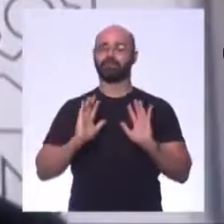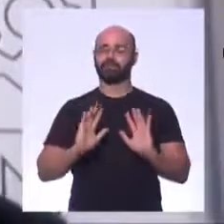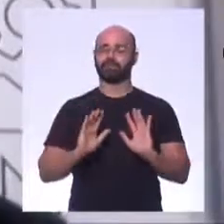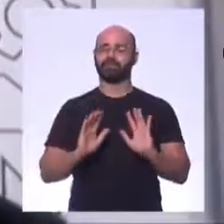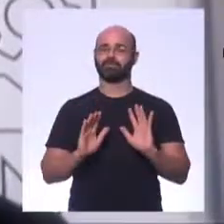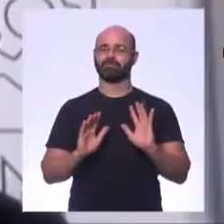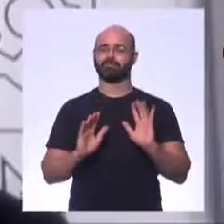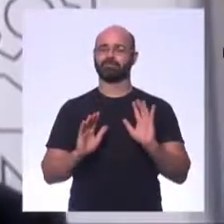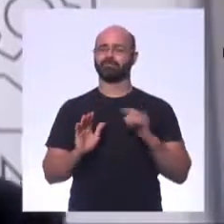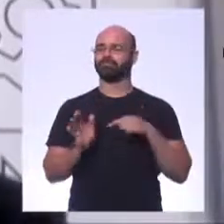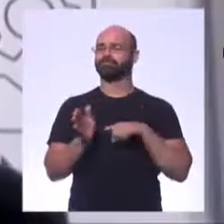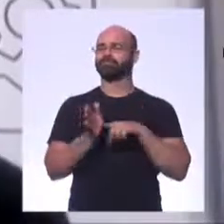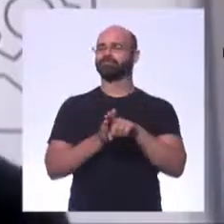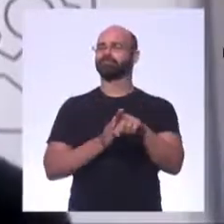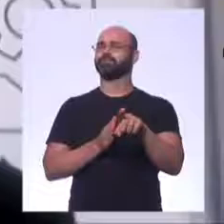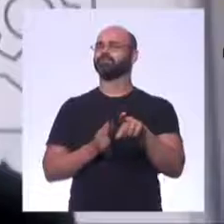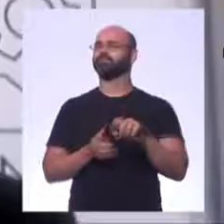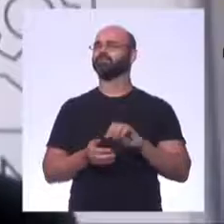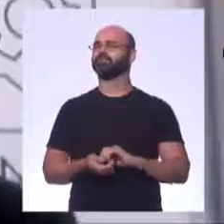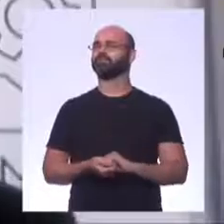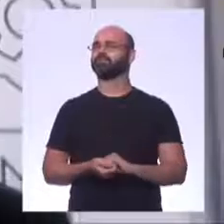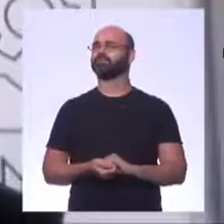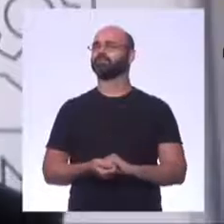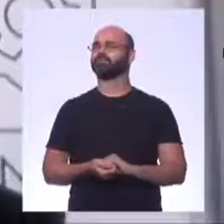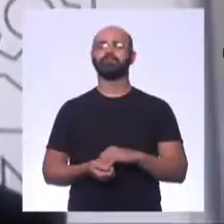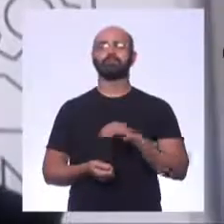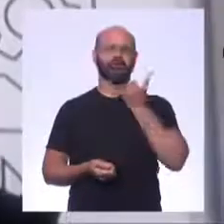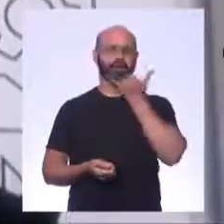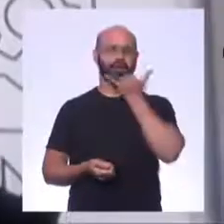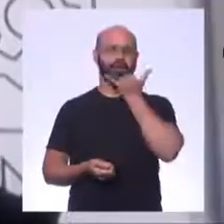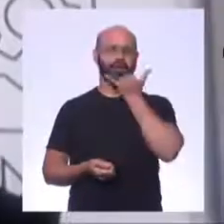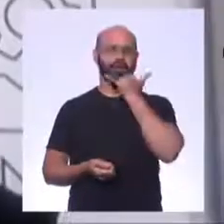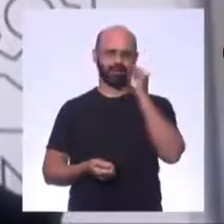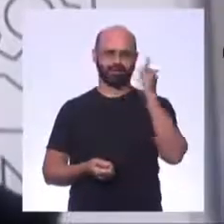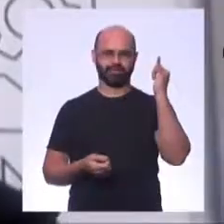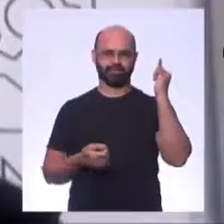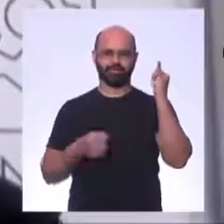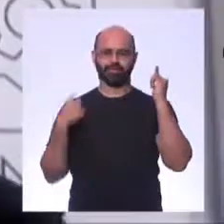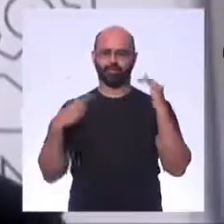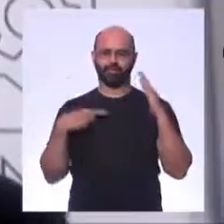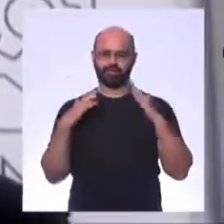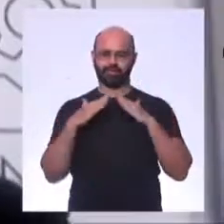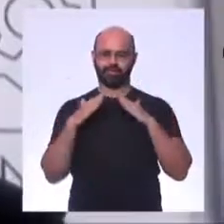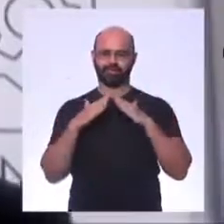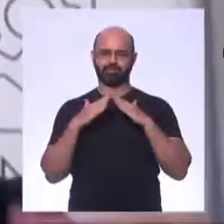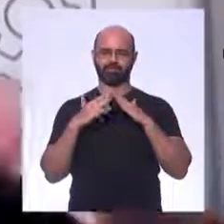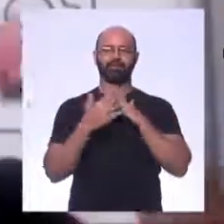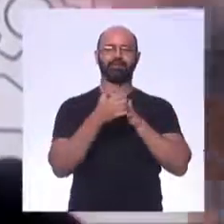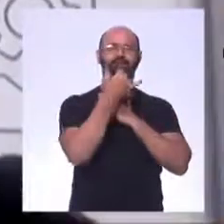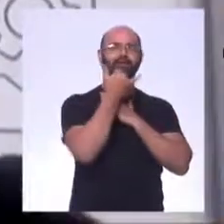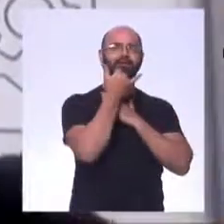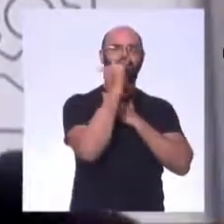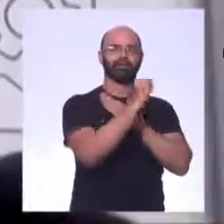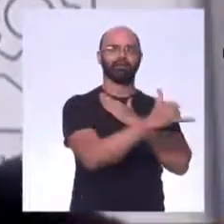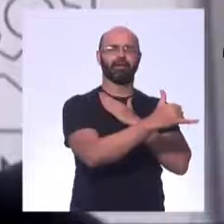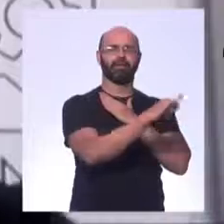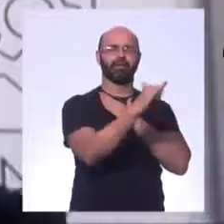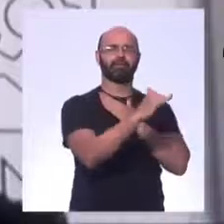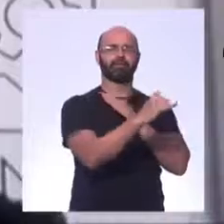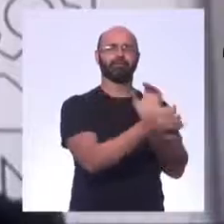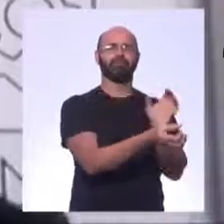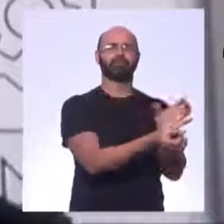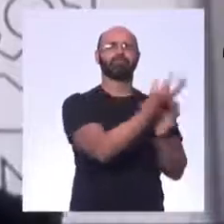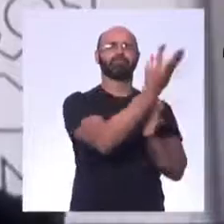próxima pergunta. De onde vem essa energia que chega às nossas casas? Professor Paulo, de novo vou pedir a